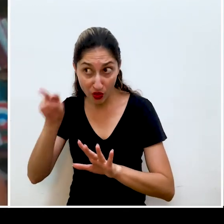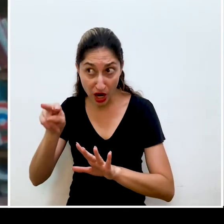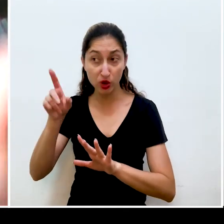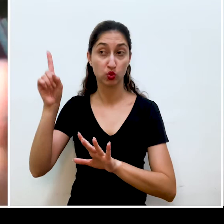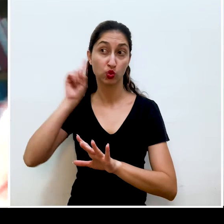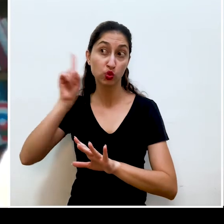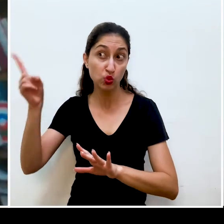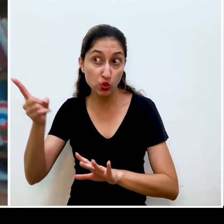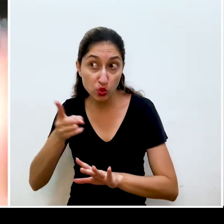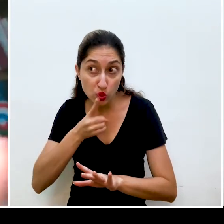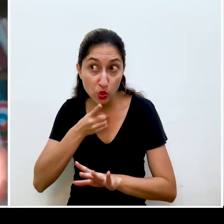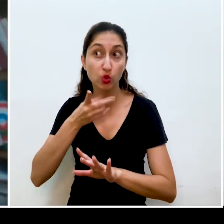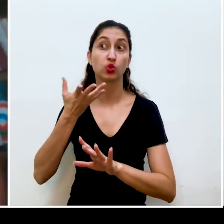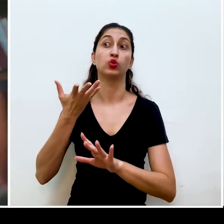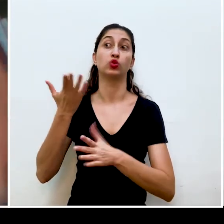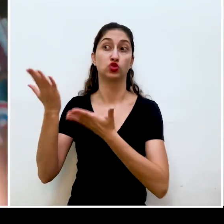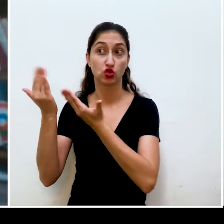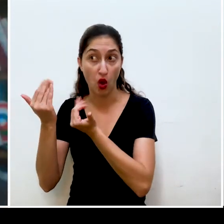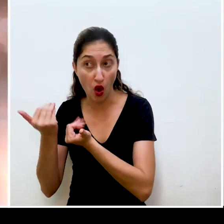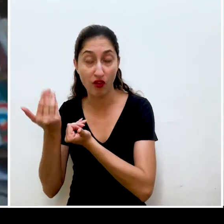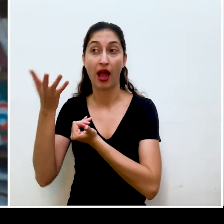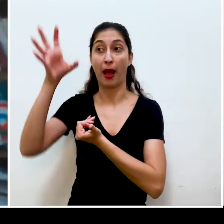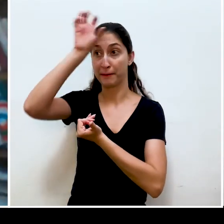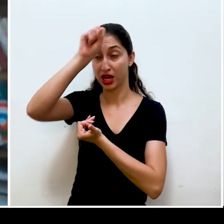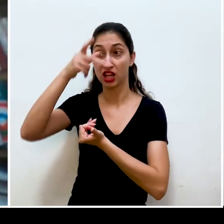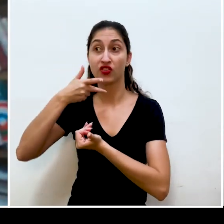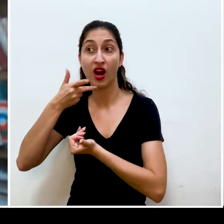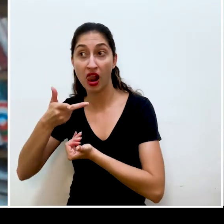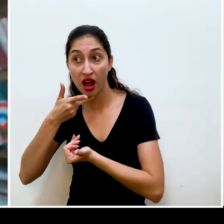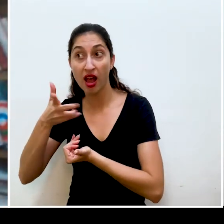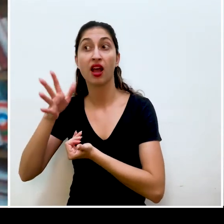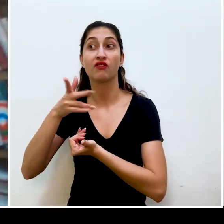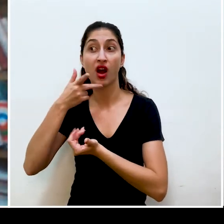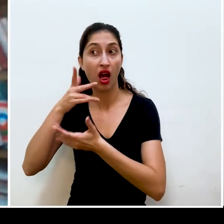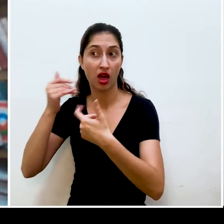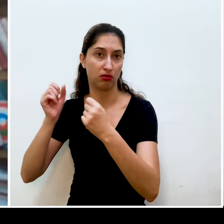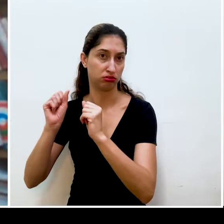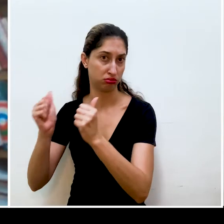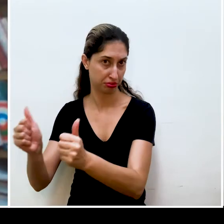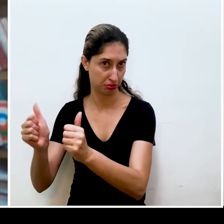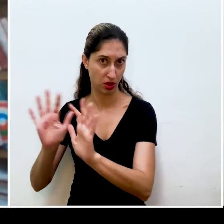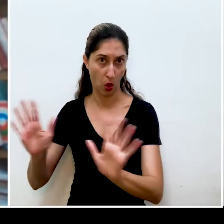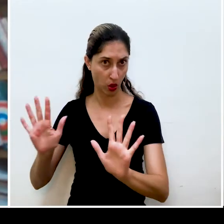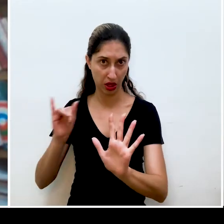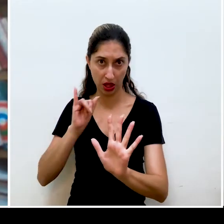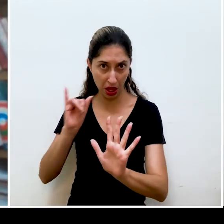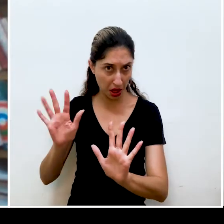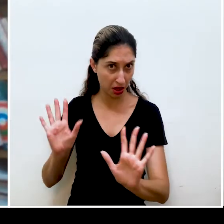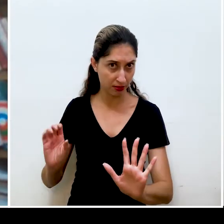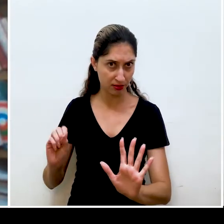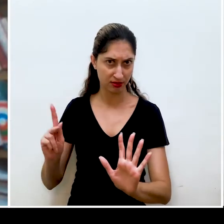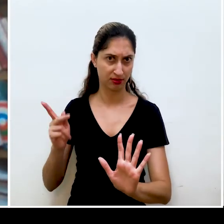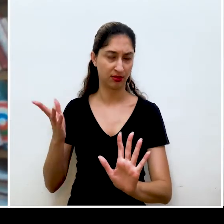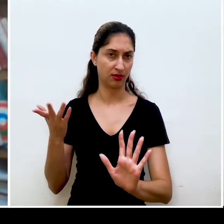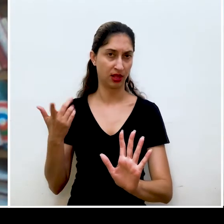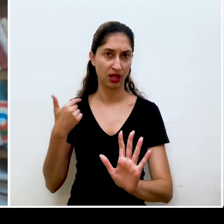que não, jovens que estão aprendendo a falar e estão falando. Estou dizendo é isso. O bom investigador não é aquele